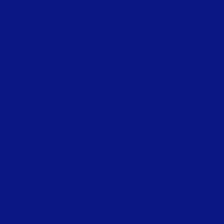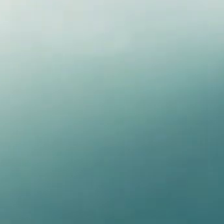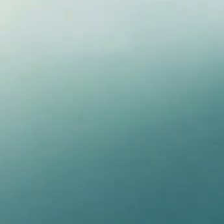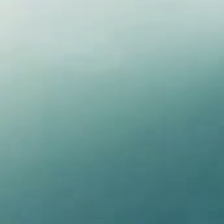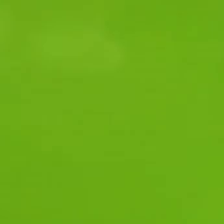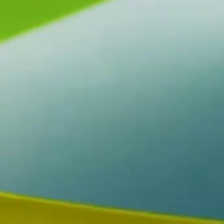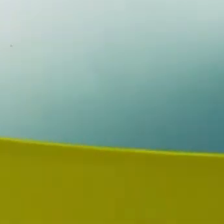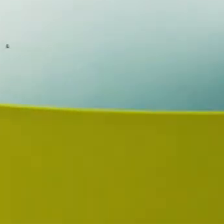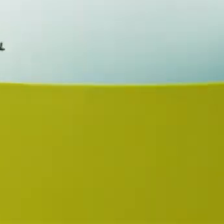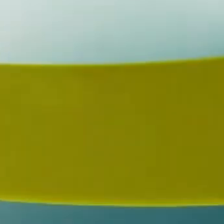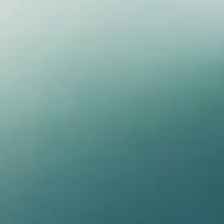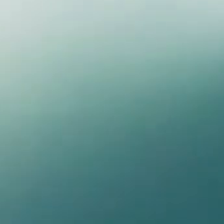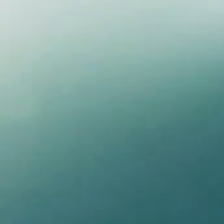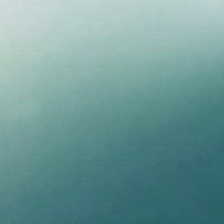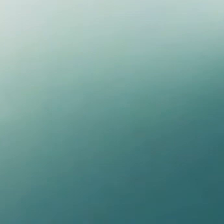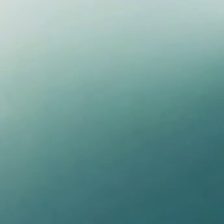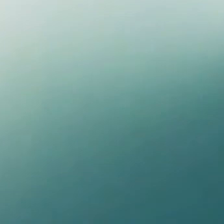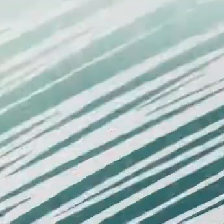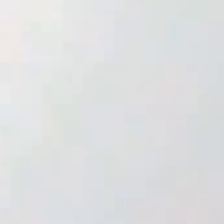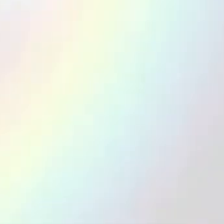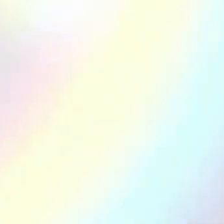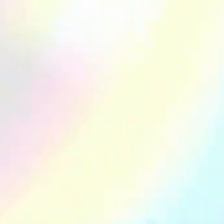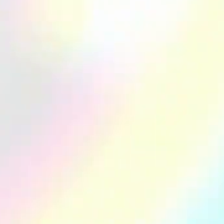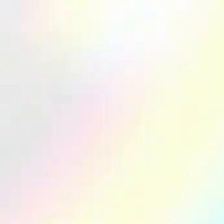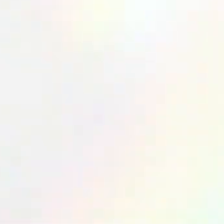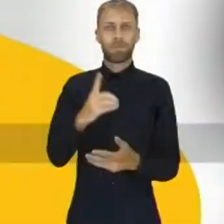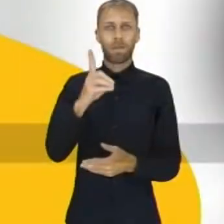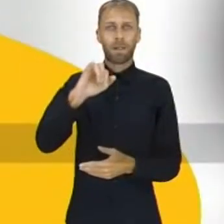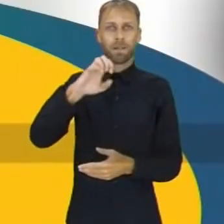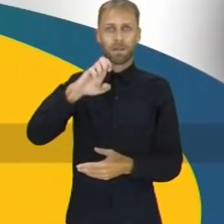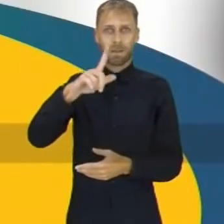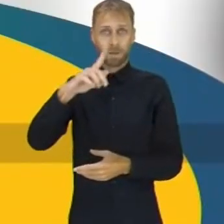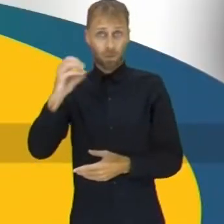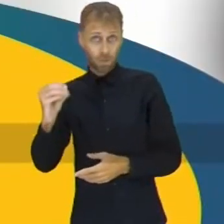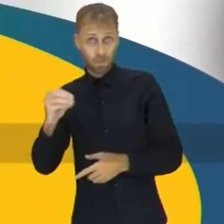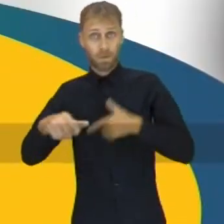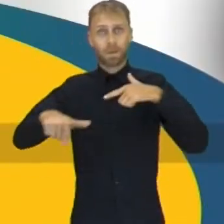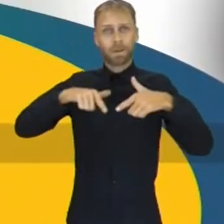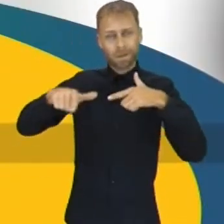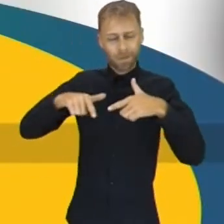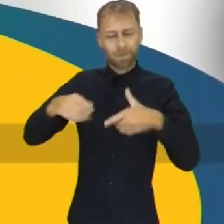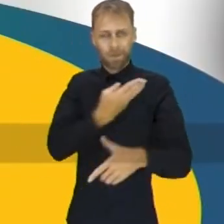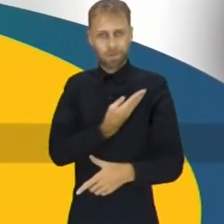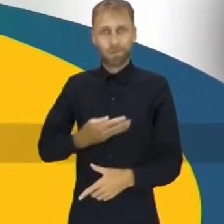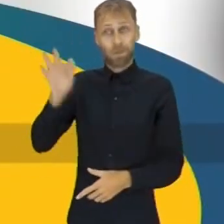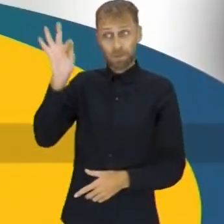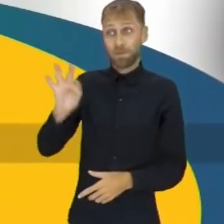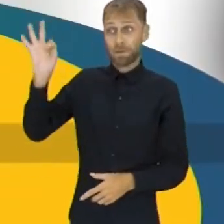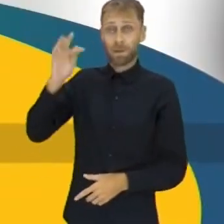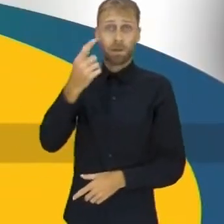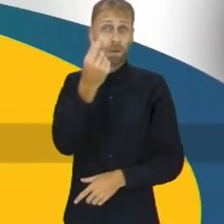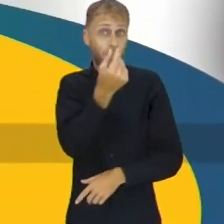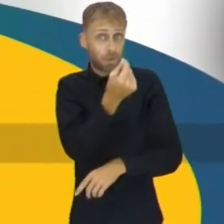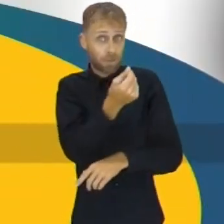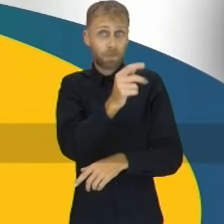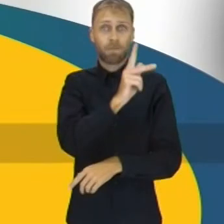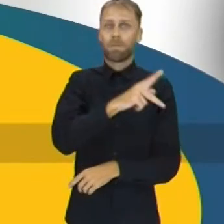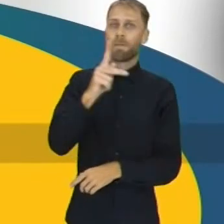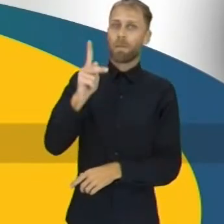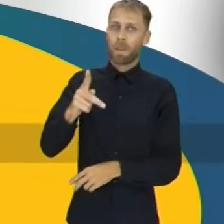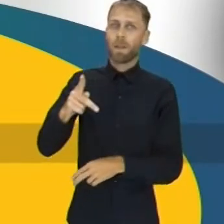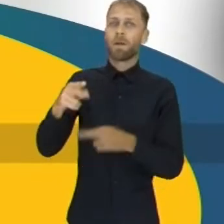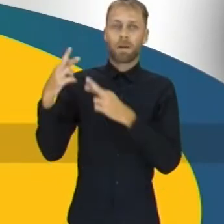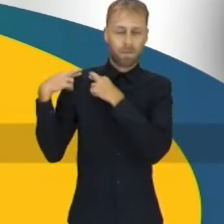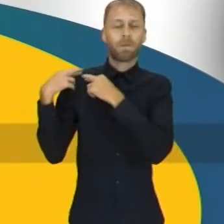Candidatos a deputado federal Do Patriota Sou Diego Pereira Servidor público federal Economista Professor E